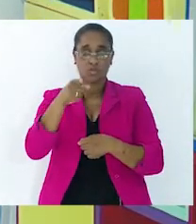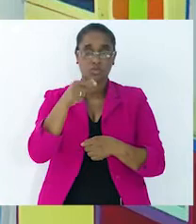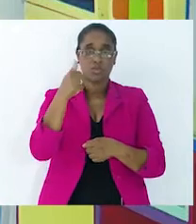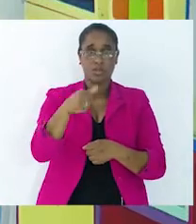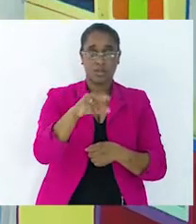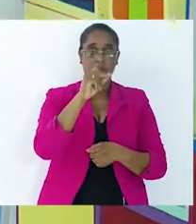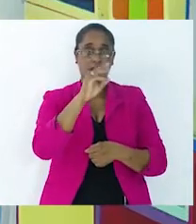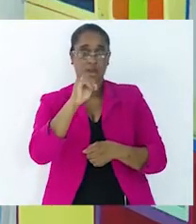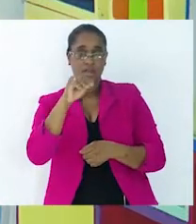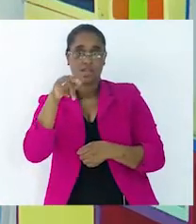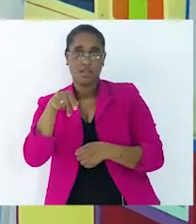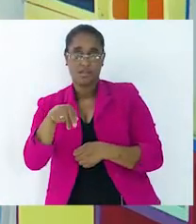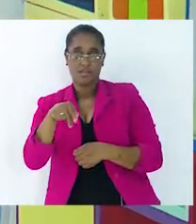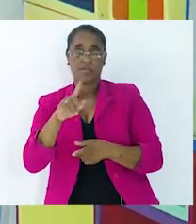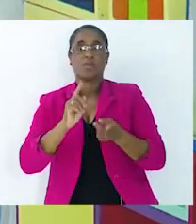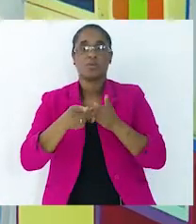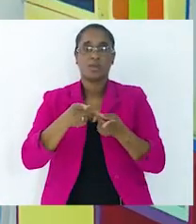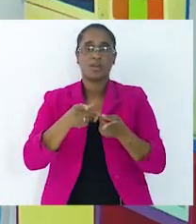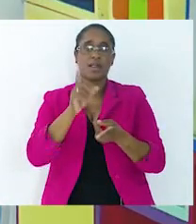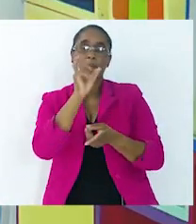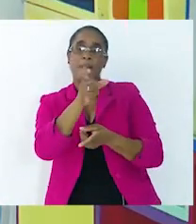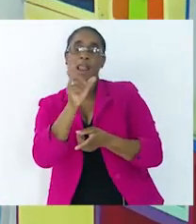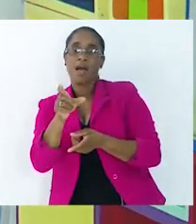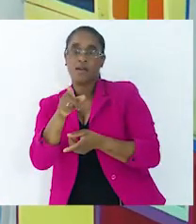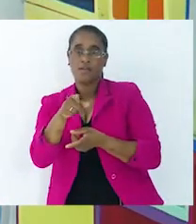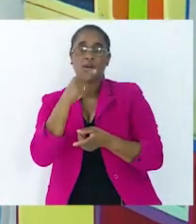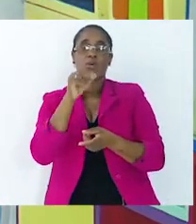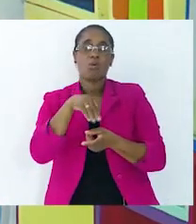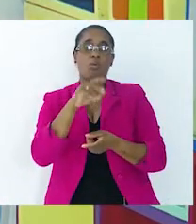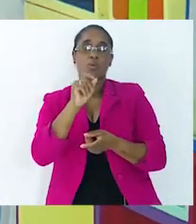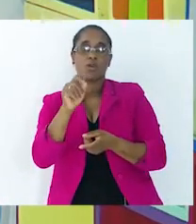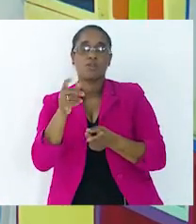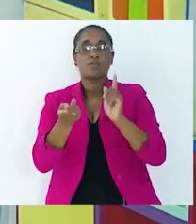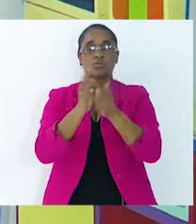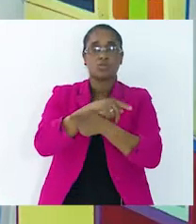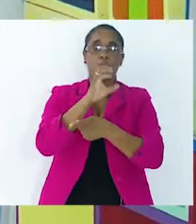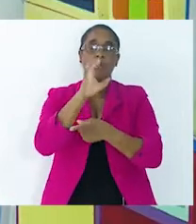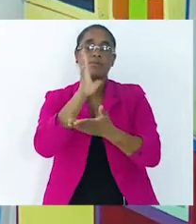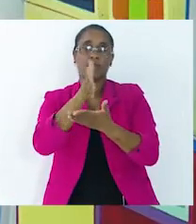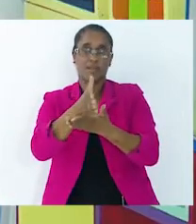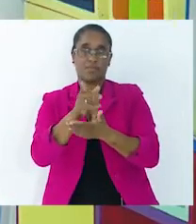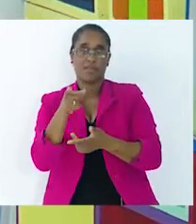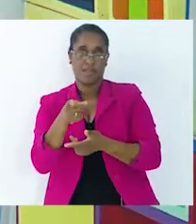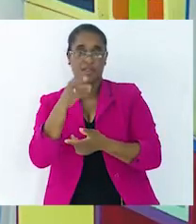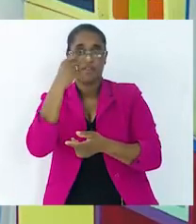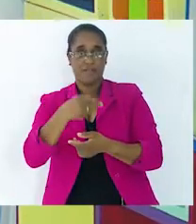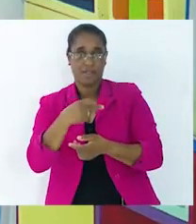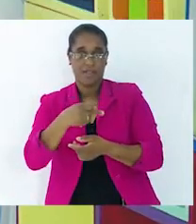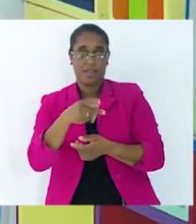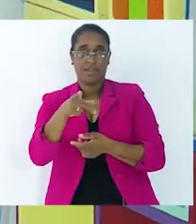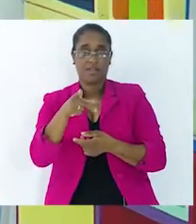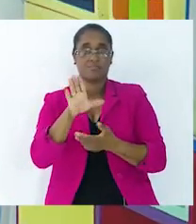as, aqui, que é aquela palavrinha, aquele pronome que vai substituir o complemento direto. Então aí fica